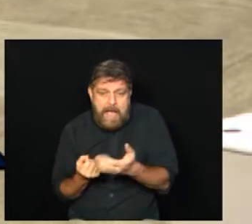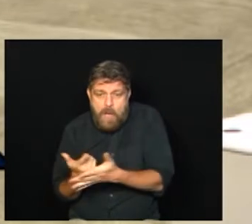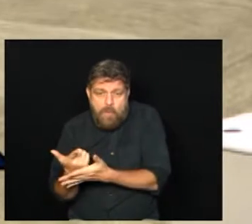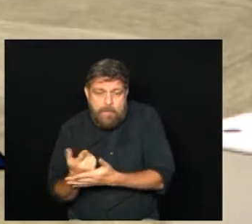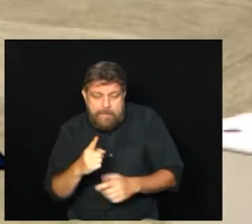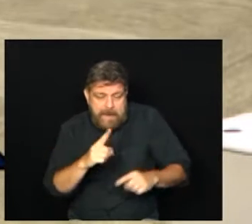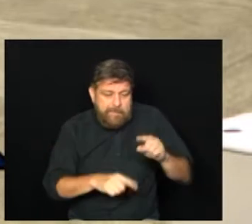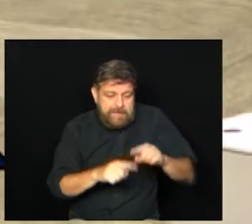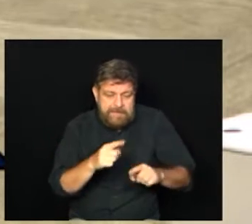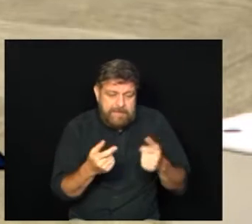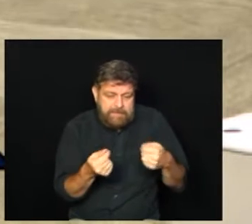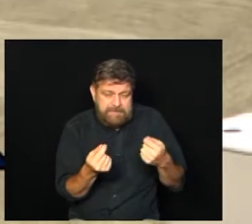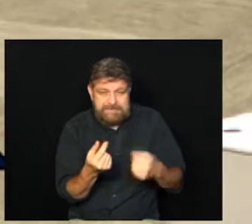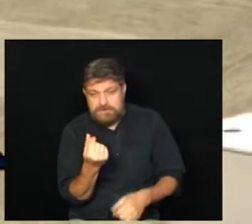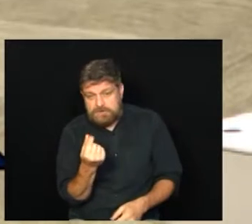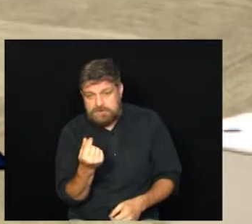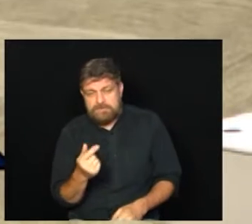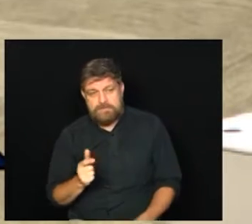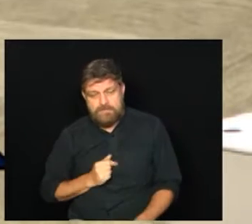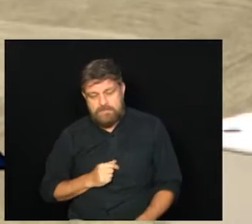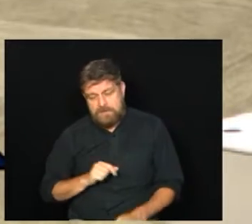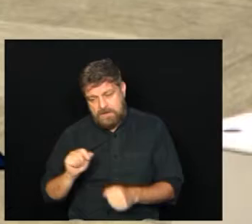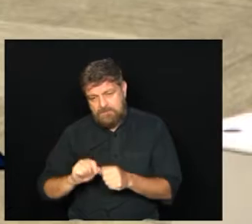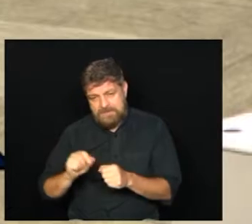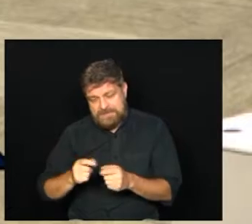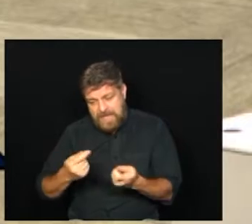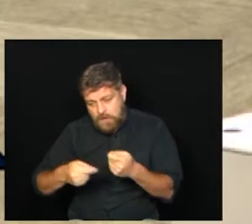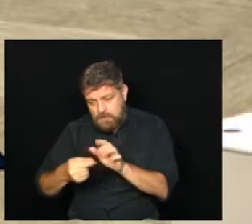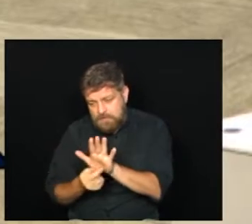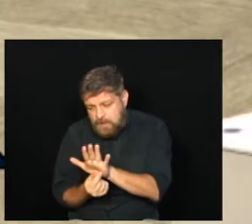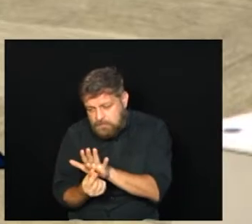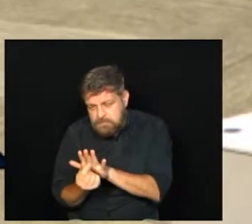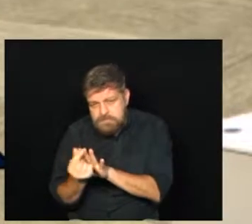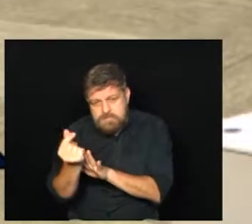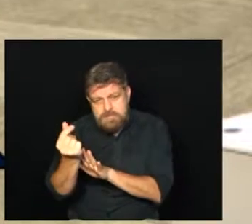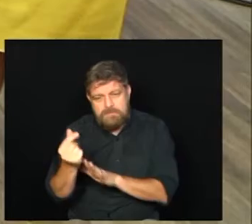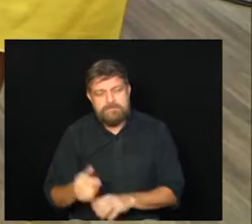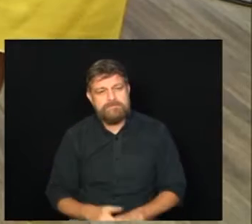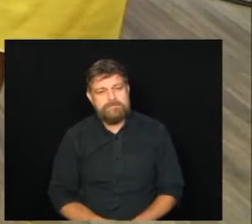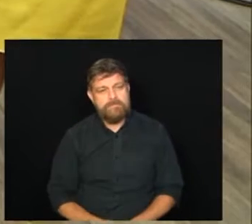equipamento, incrementar a sua atividade, o seu negócio.